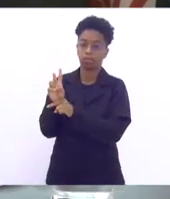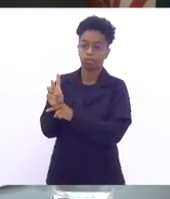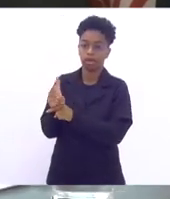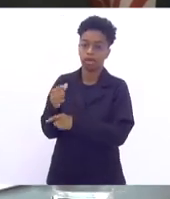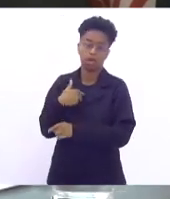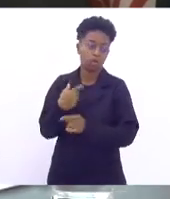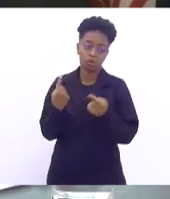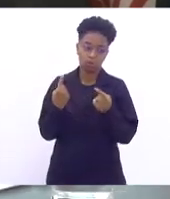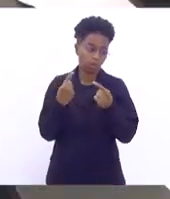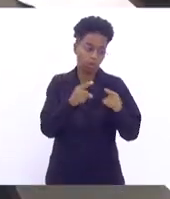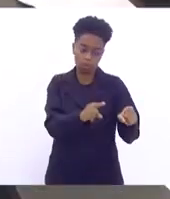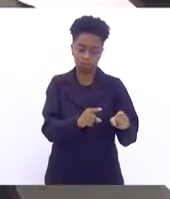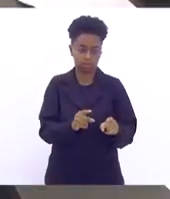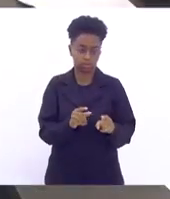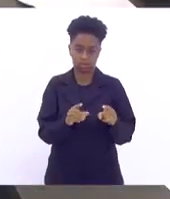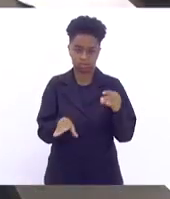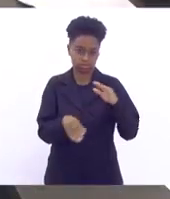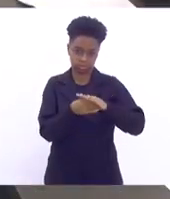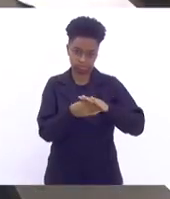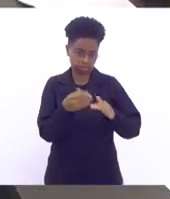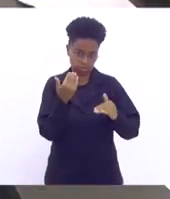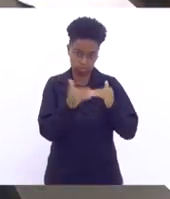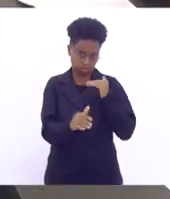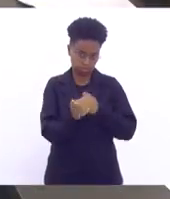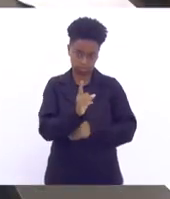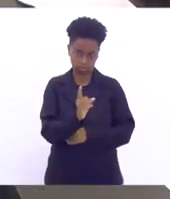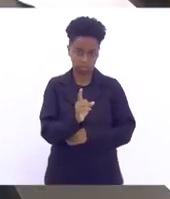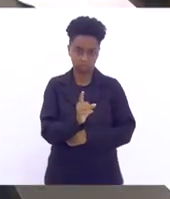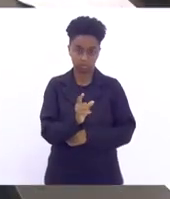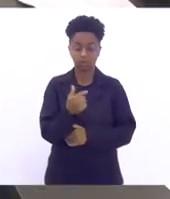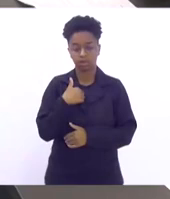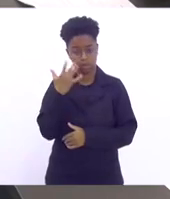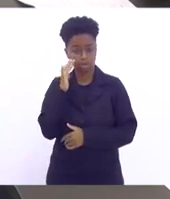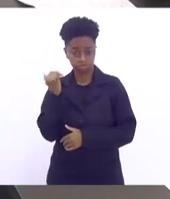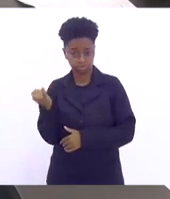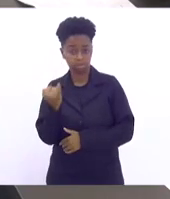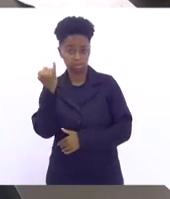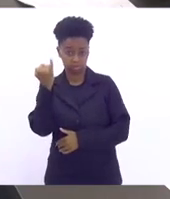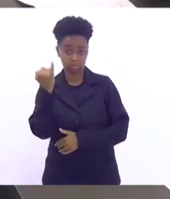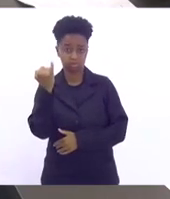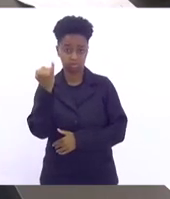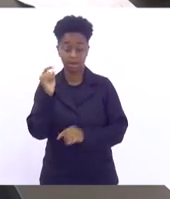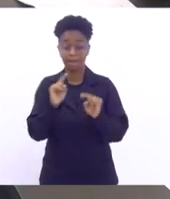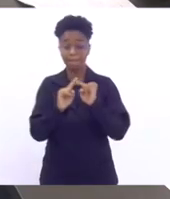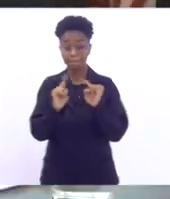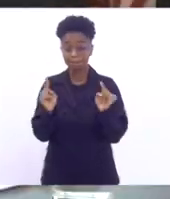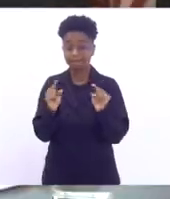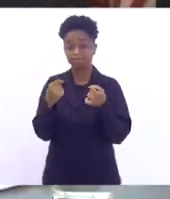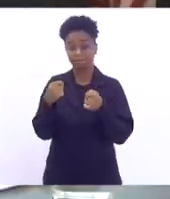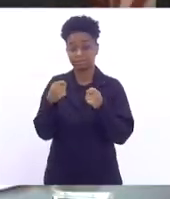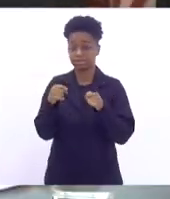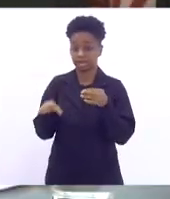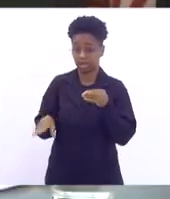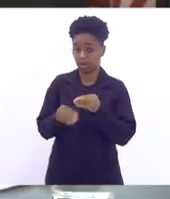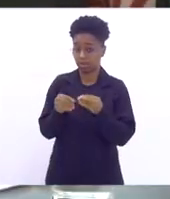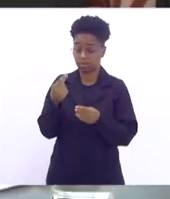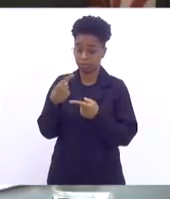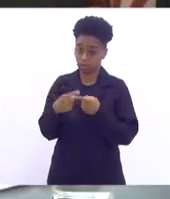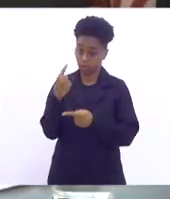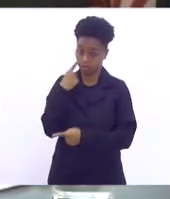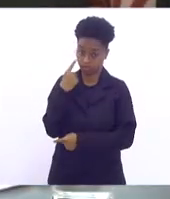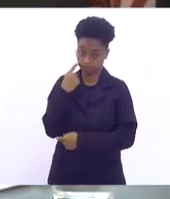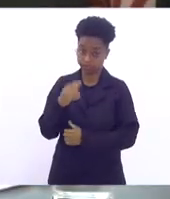essa emenda a gente tem que eu acho válido mas teria que acrescentar porque Vejam